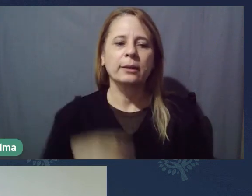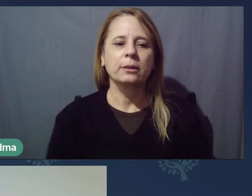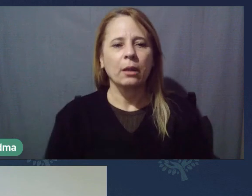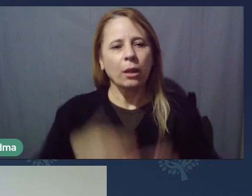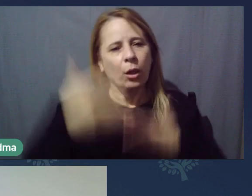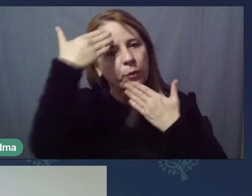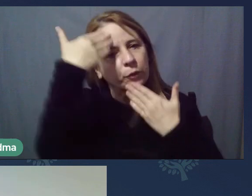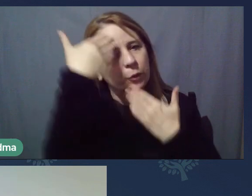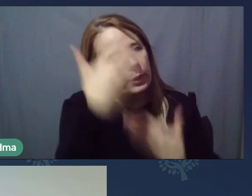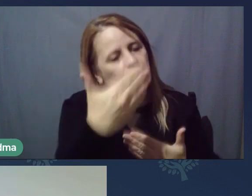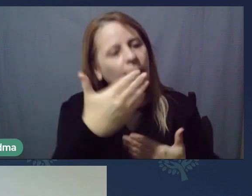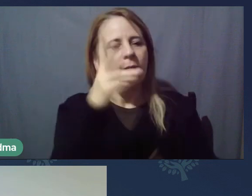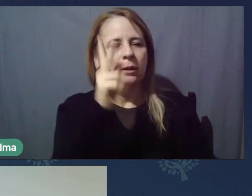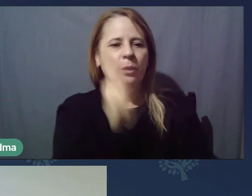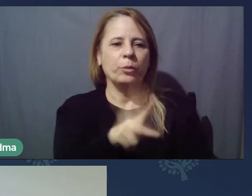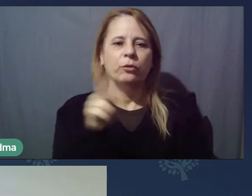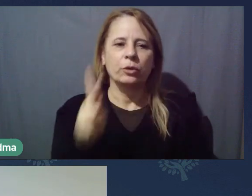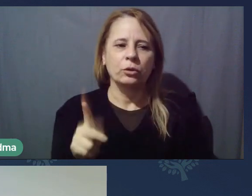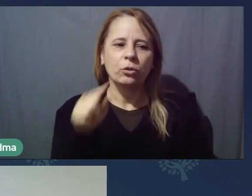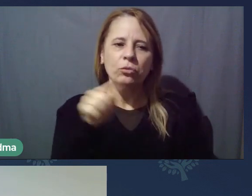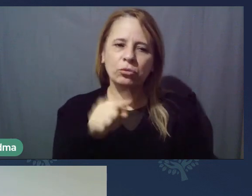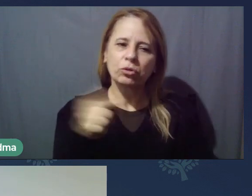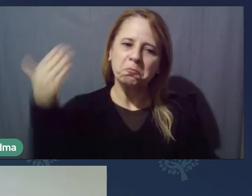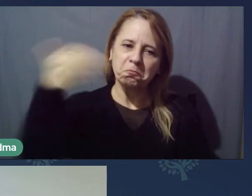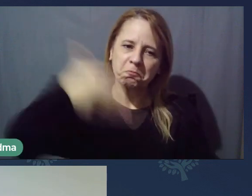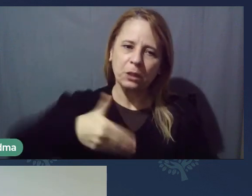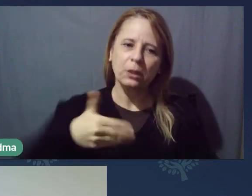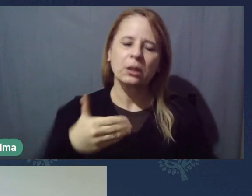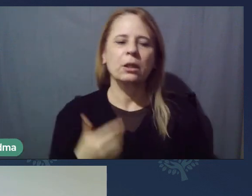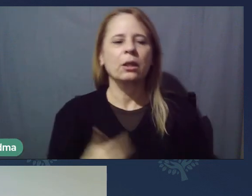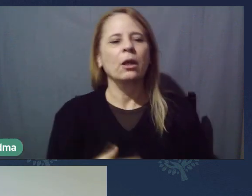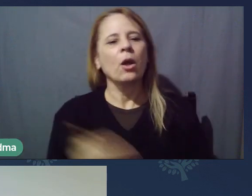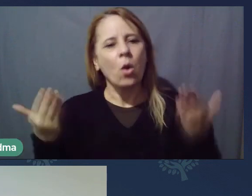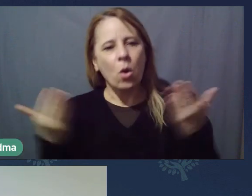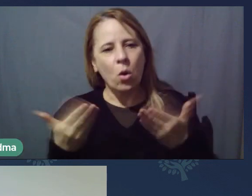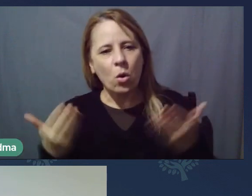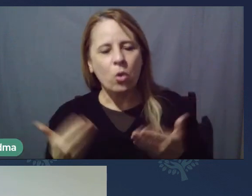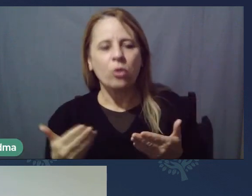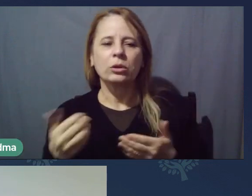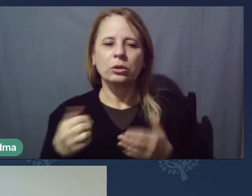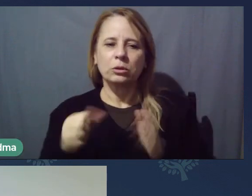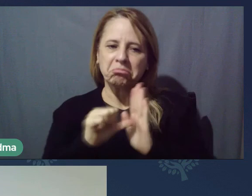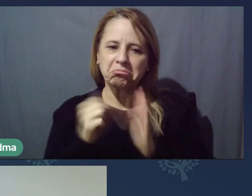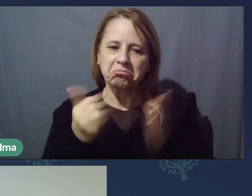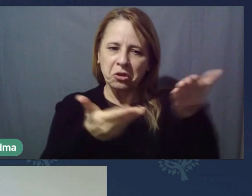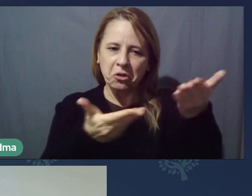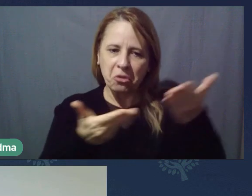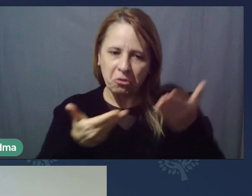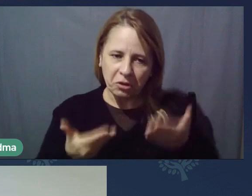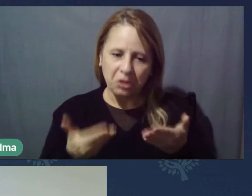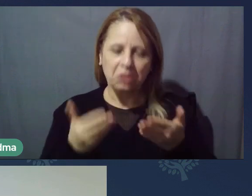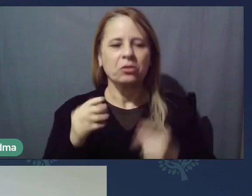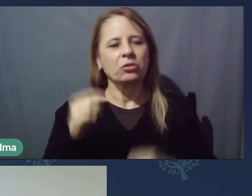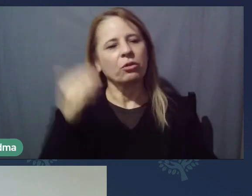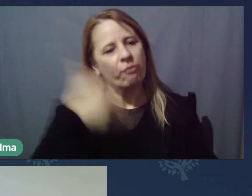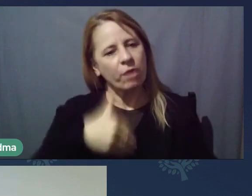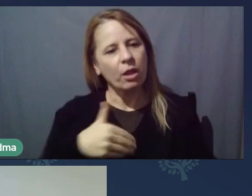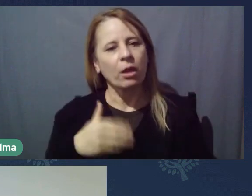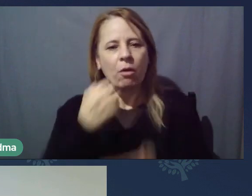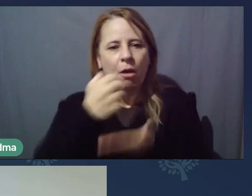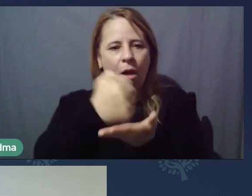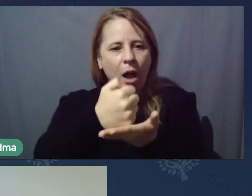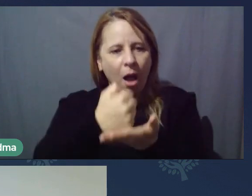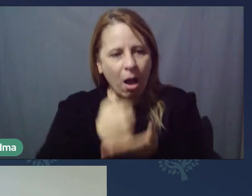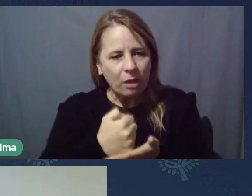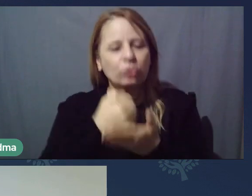Celso, muito obrigada pela sua participação, né, por ter se disponibilizado desde o começo a participar do nosso evento e contribuir tanto